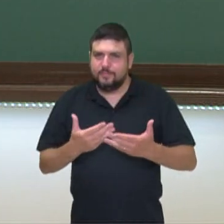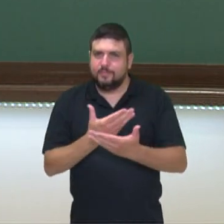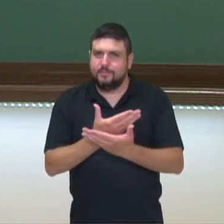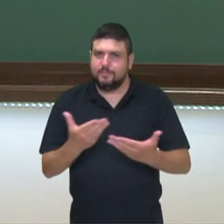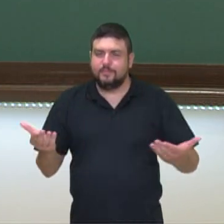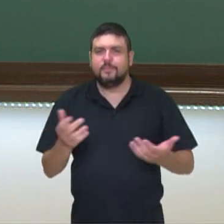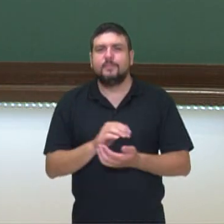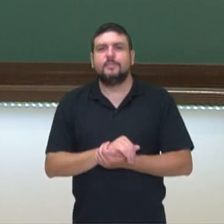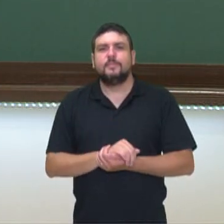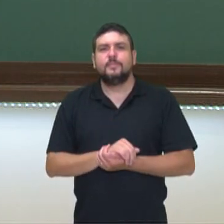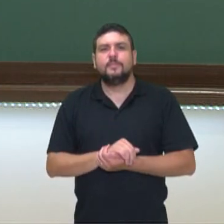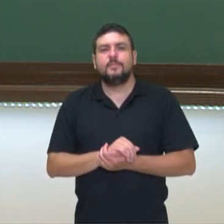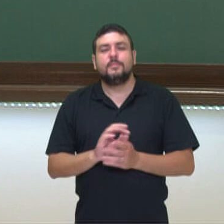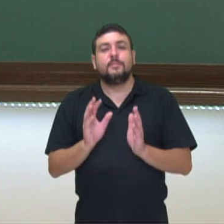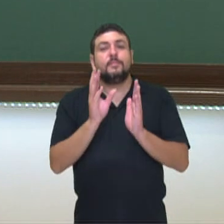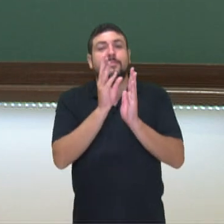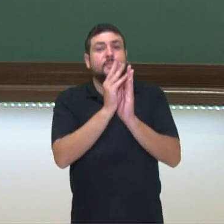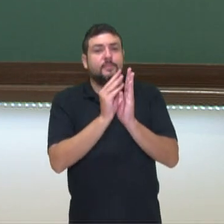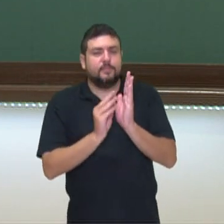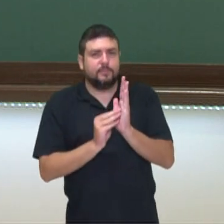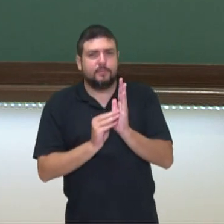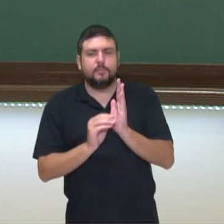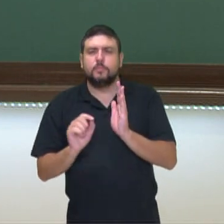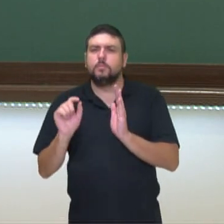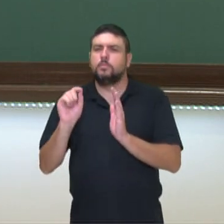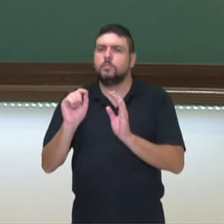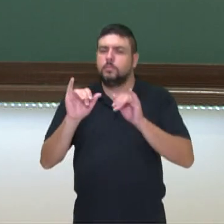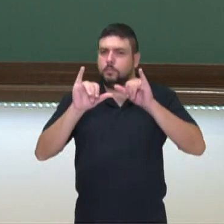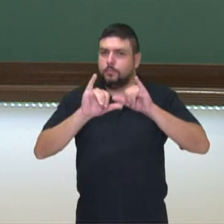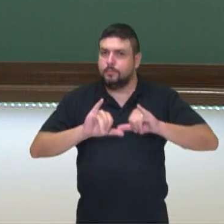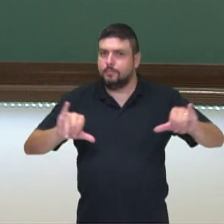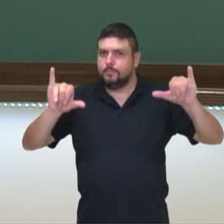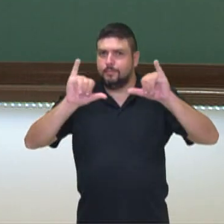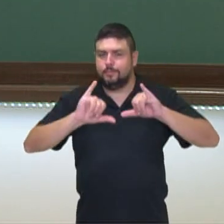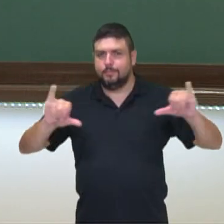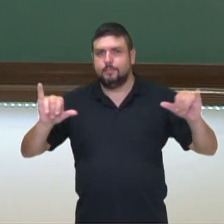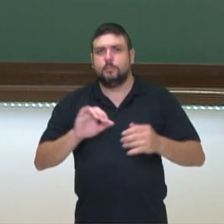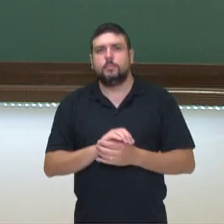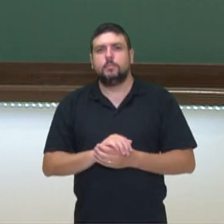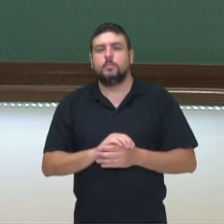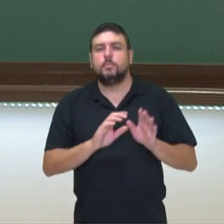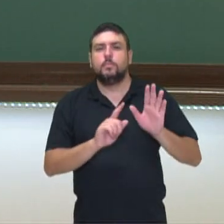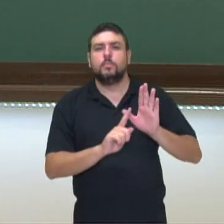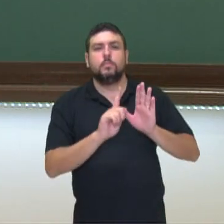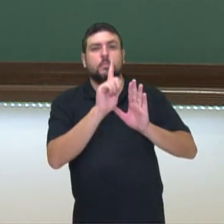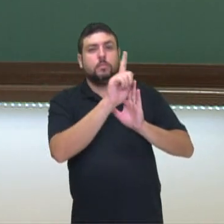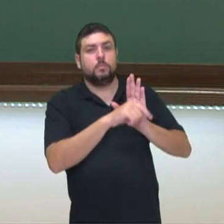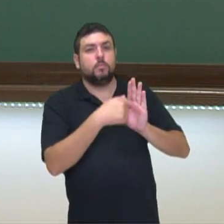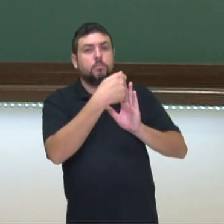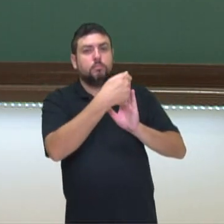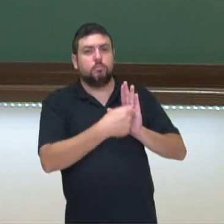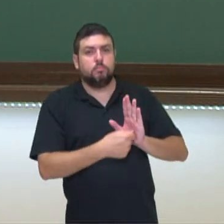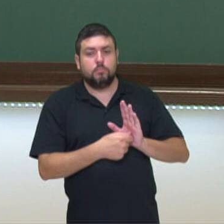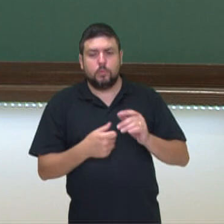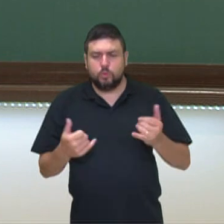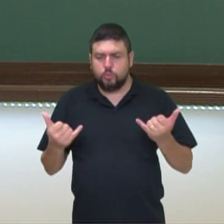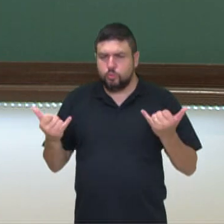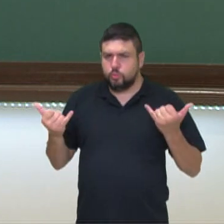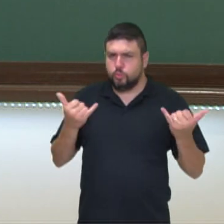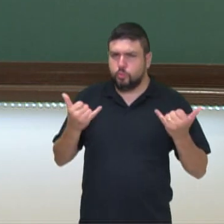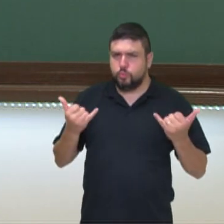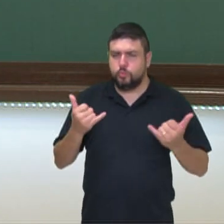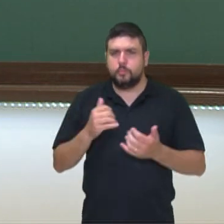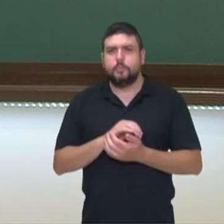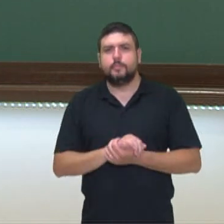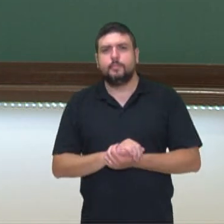nosso conteúdo é notícia. Isso mesmo, um importante gênero textual que serve para informar.